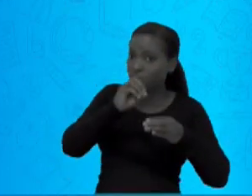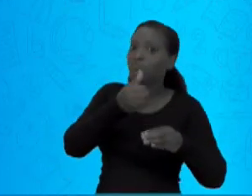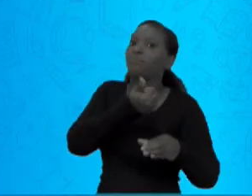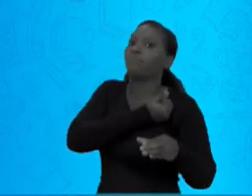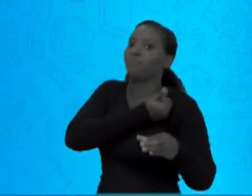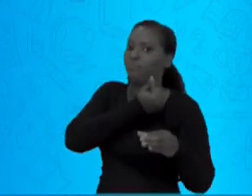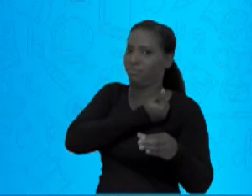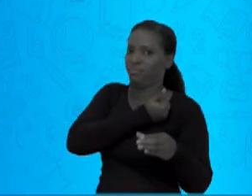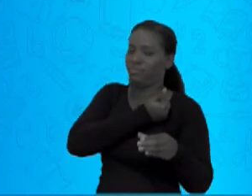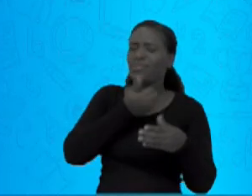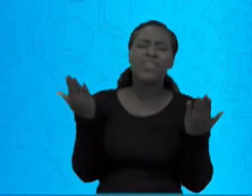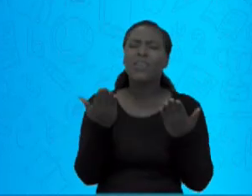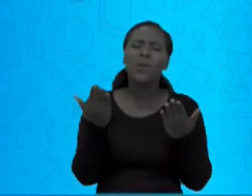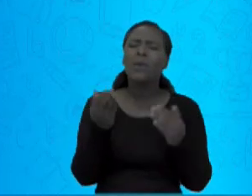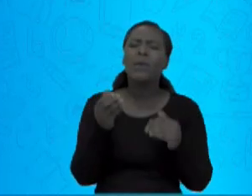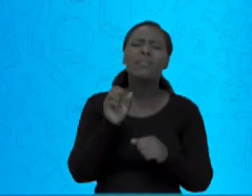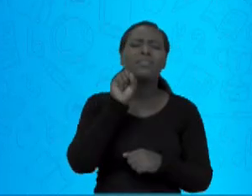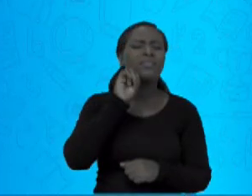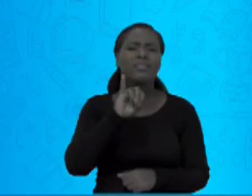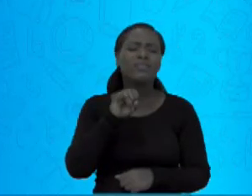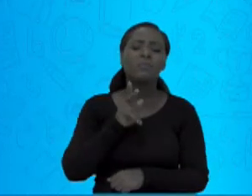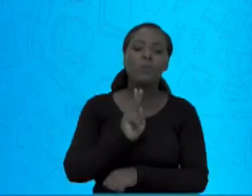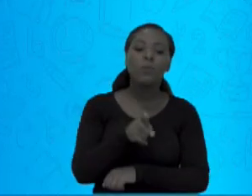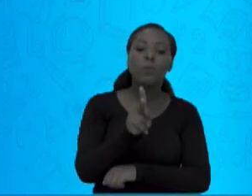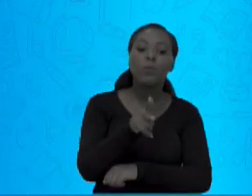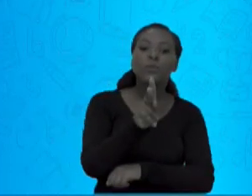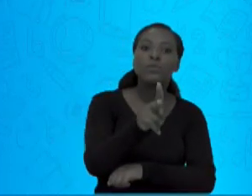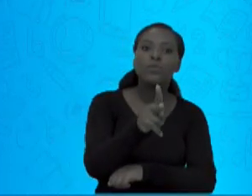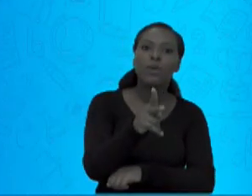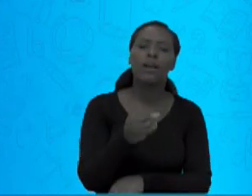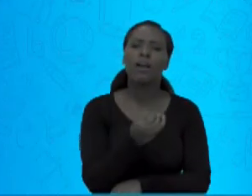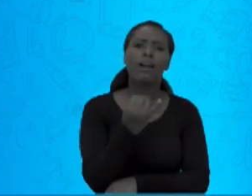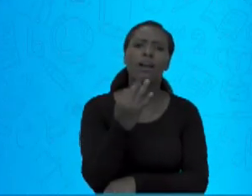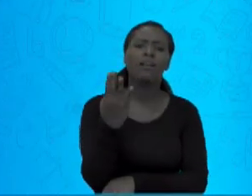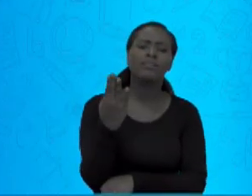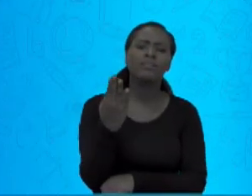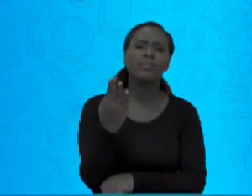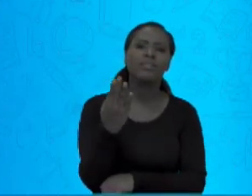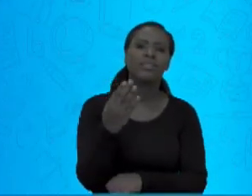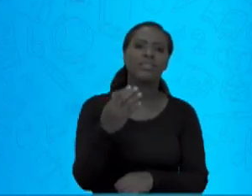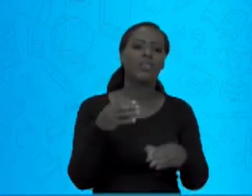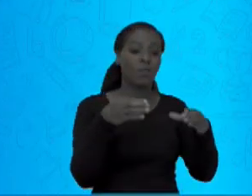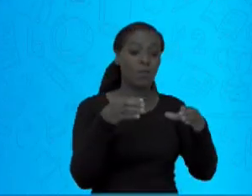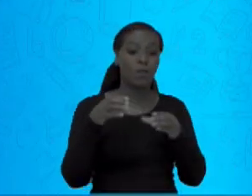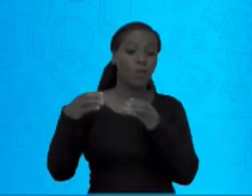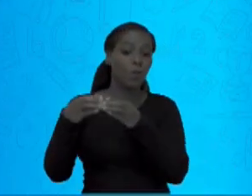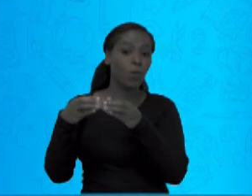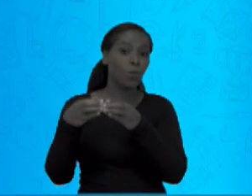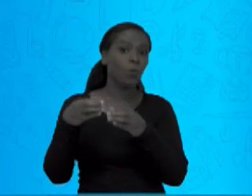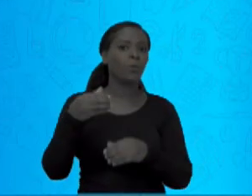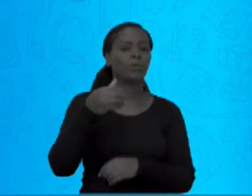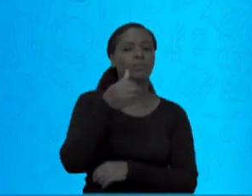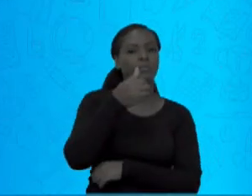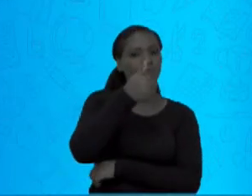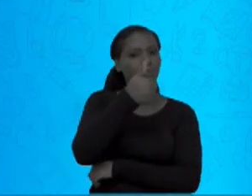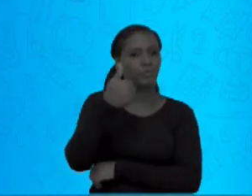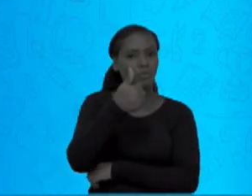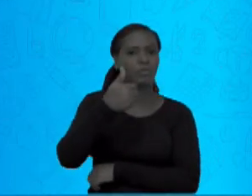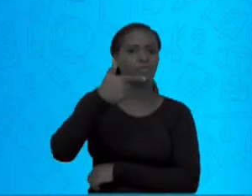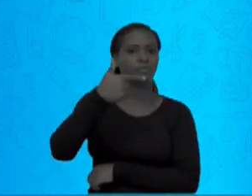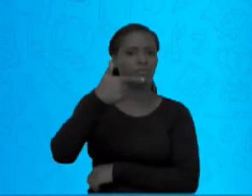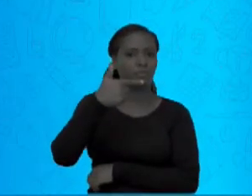se eu for continuar a contagem, olha bem, vou formar mais outro grupo com 10, olha, 11,